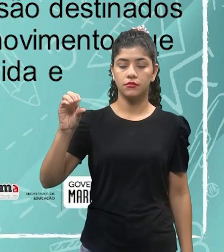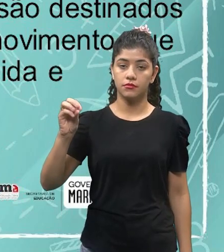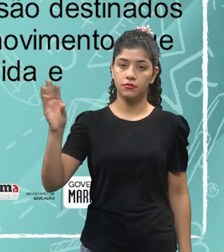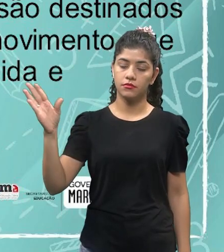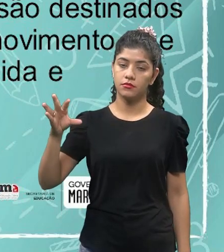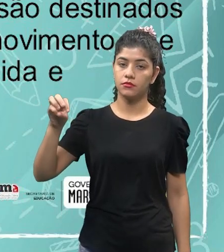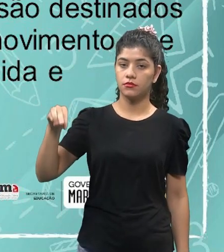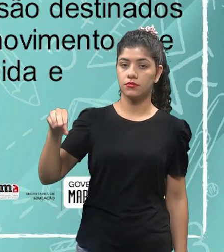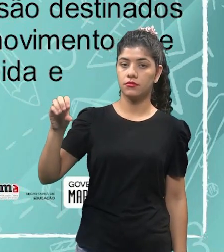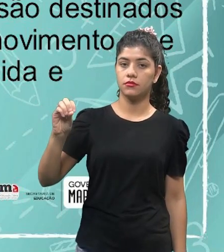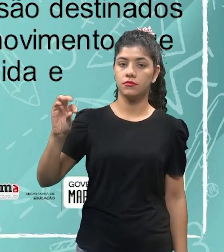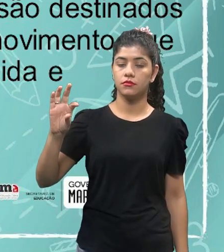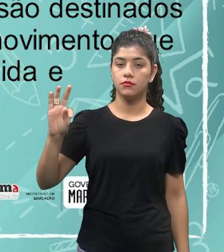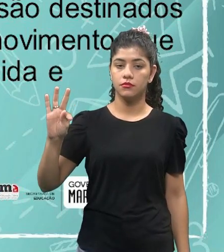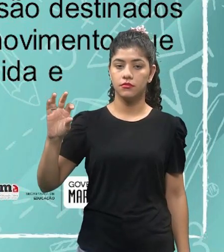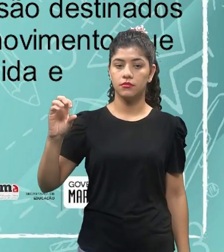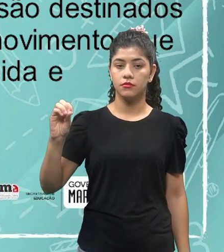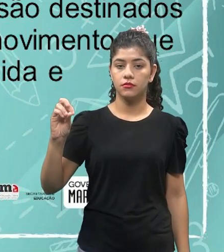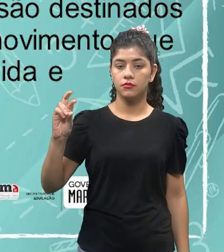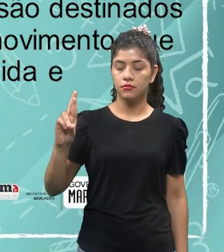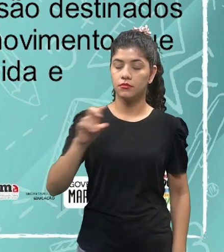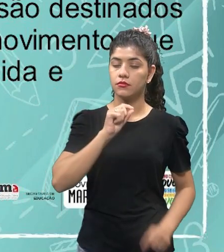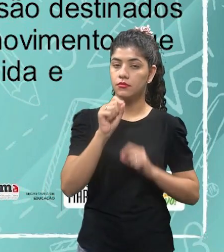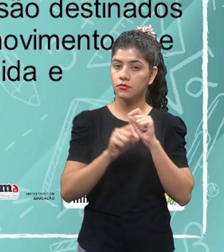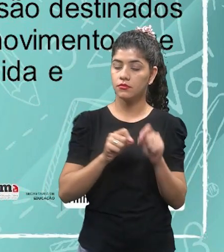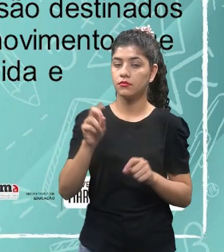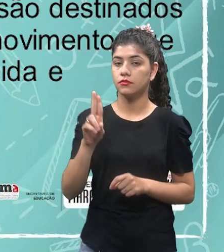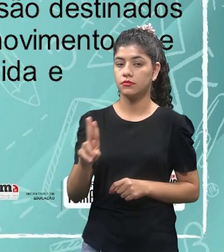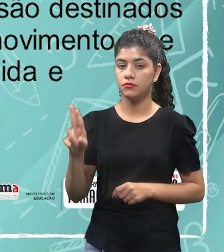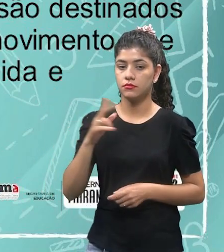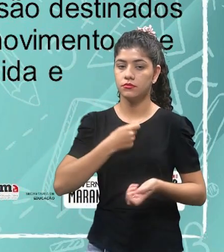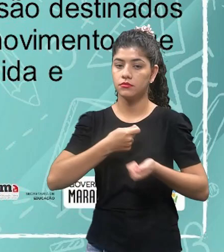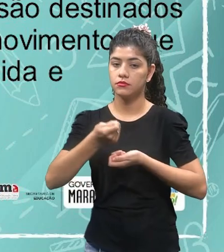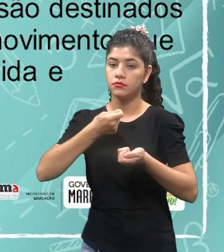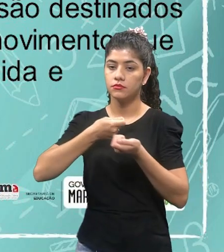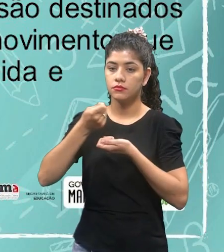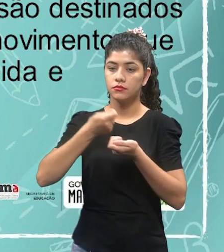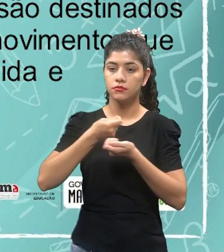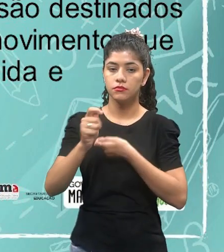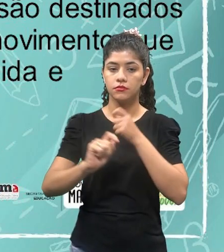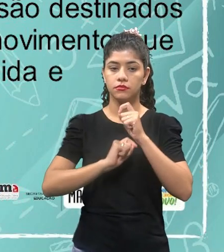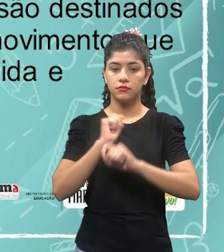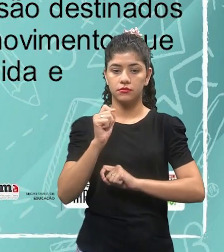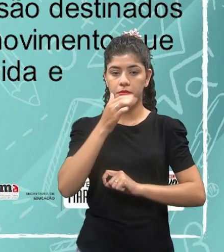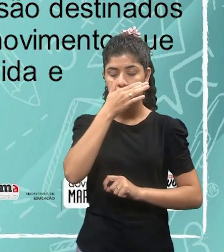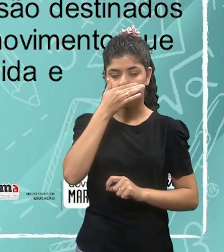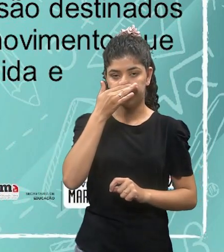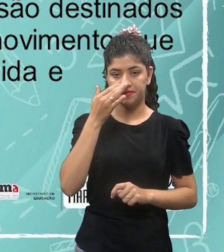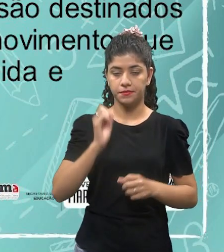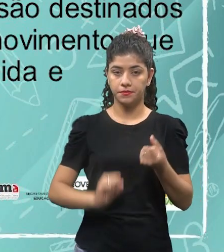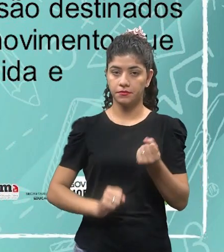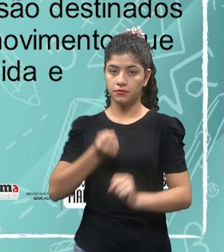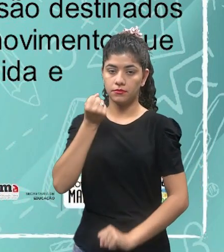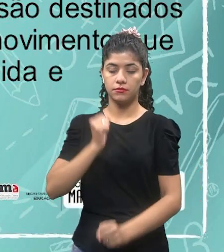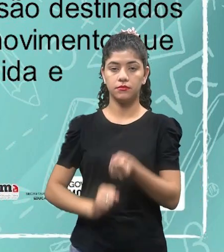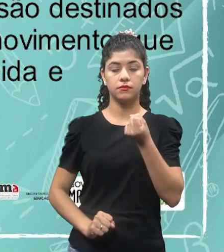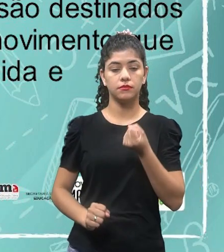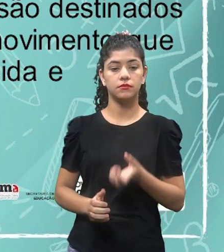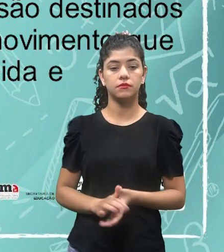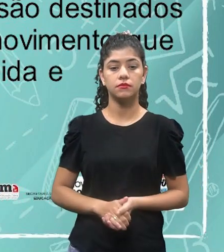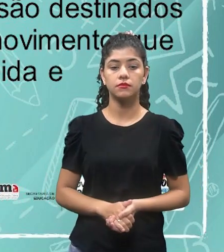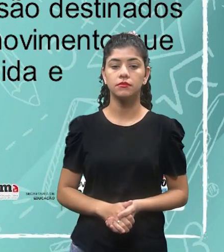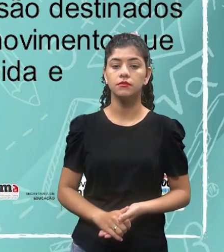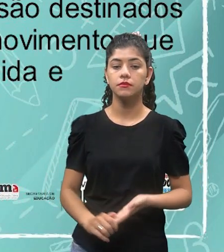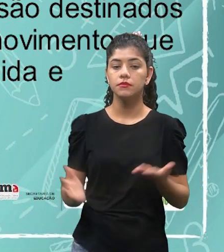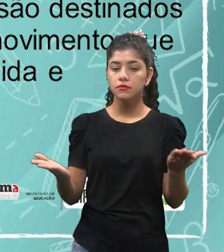O servomotor é muito utilizado em controle de precisão em projetos de automação industrial.